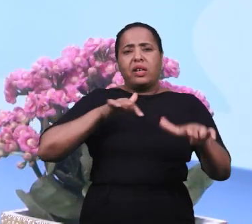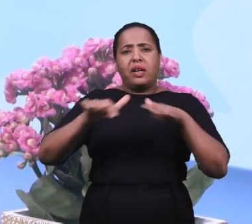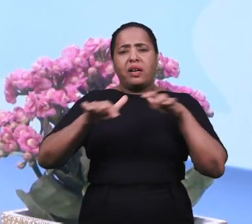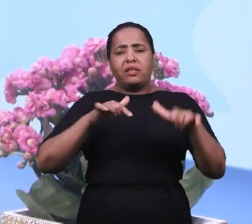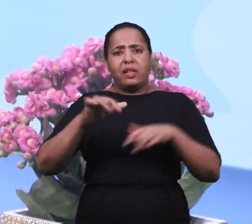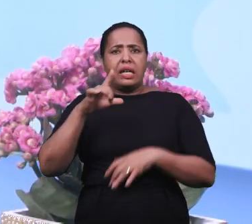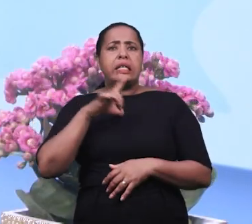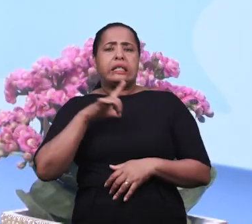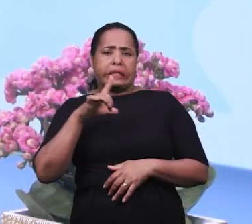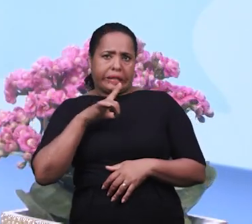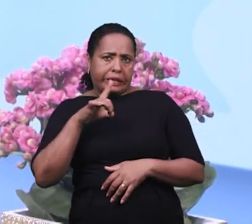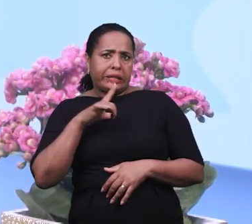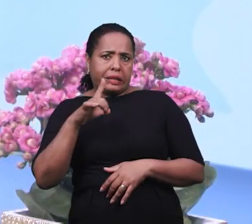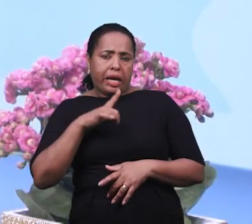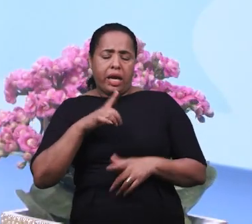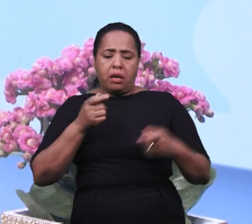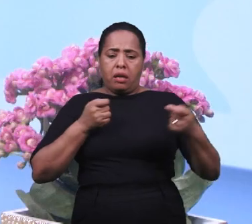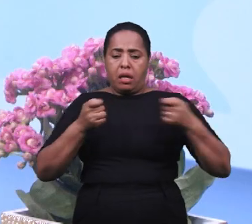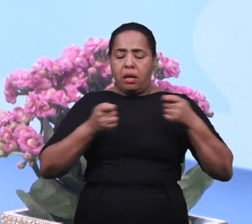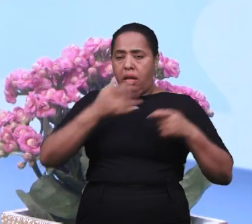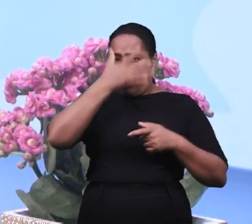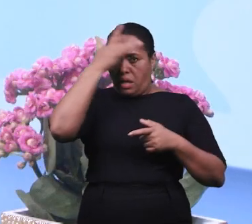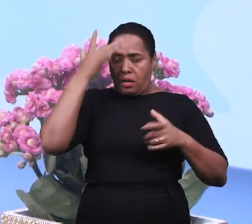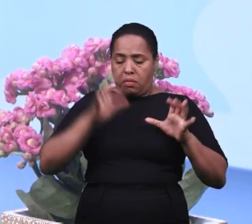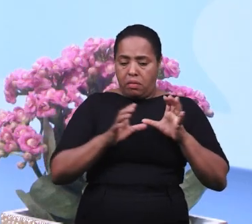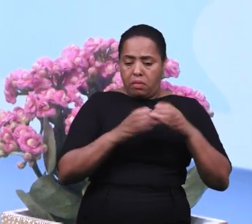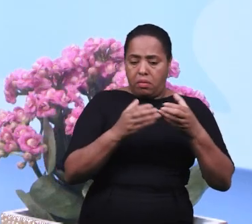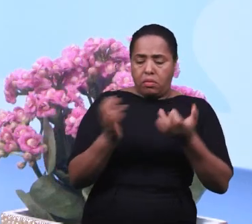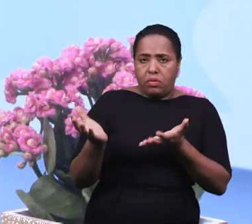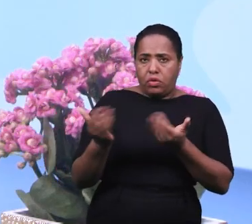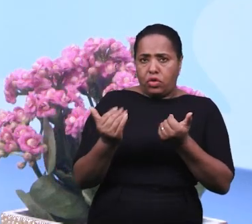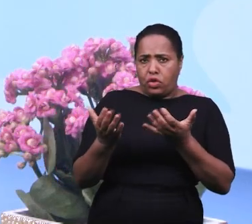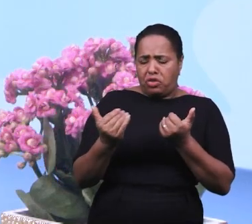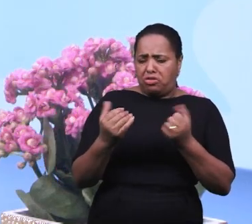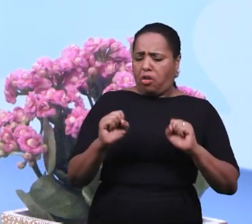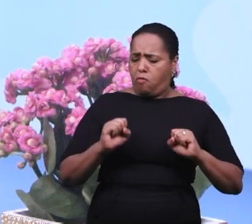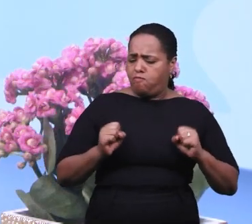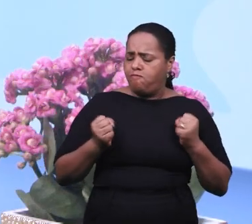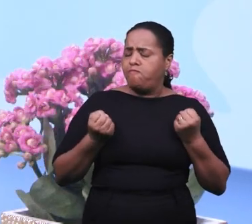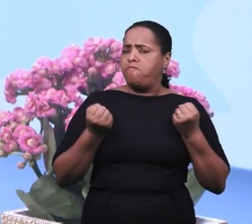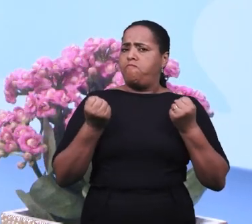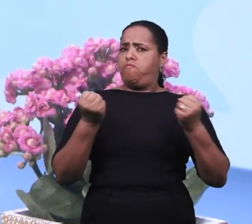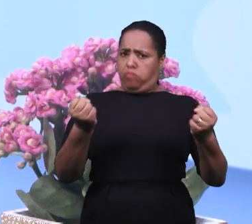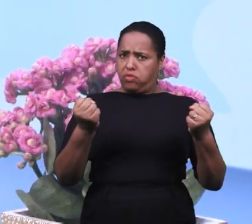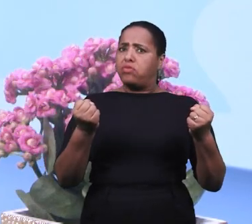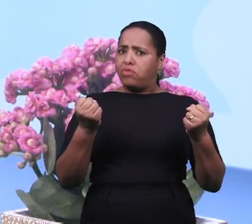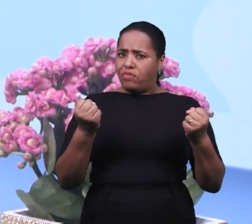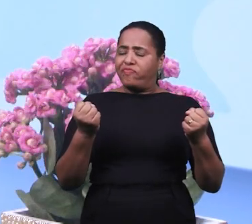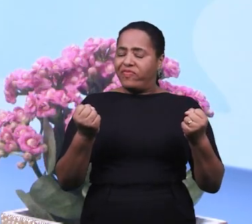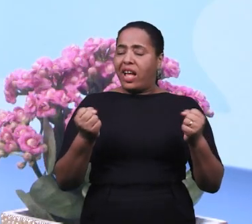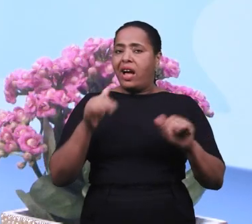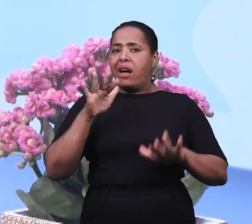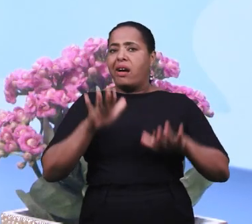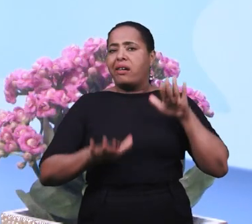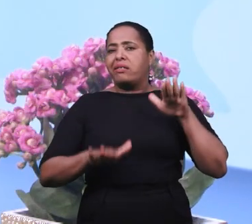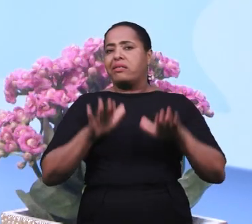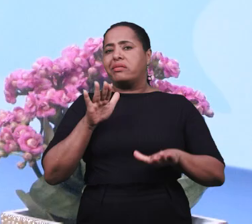exista esse equilíbrio das pessoas mais jovens, que elas estão vindo cheias de vigor, né? Às vezes são